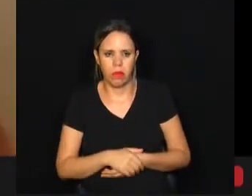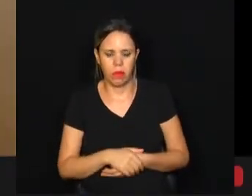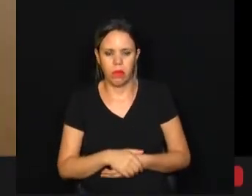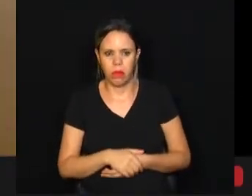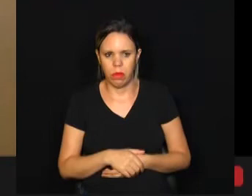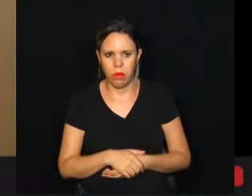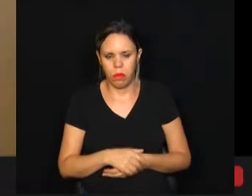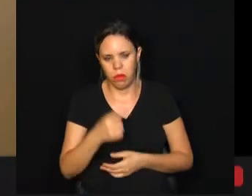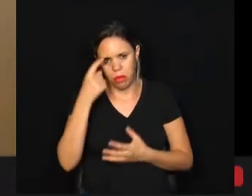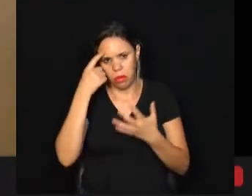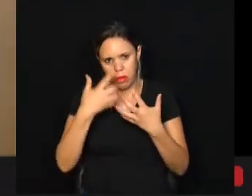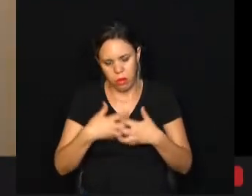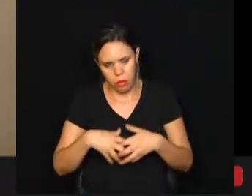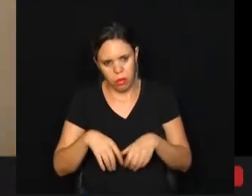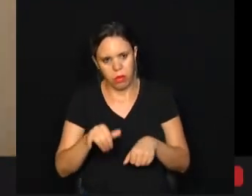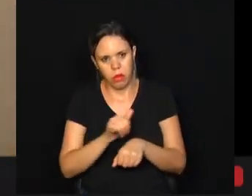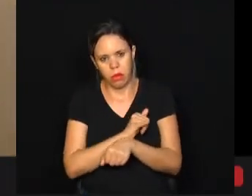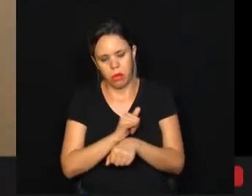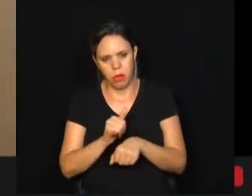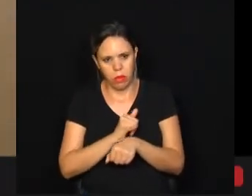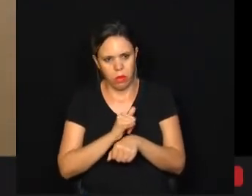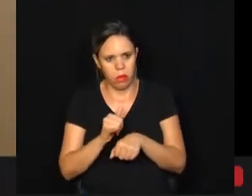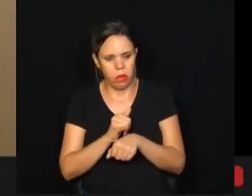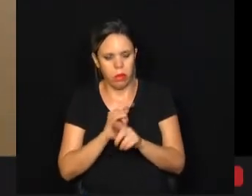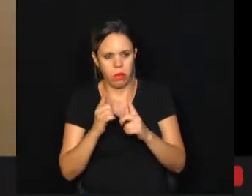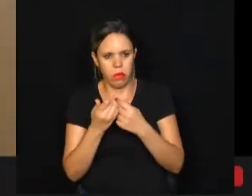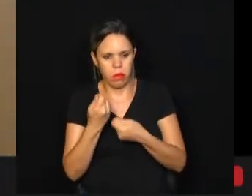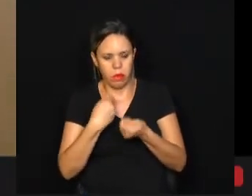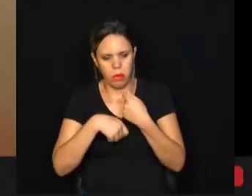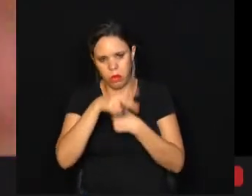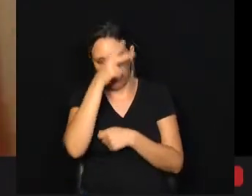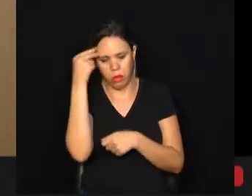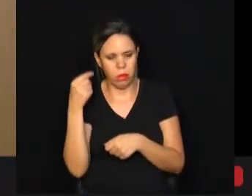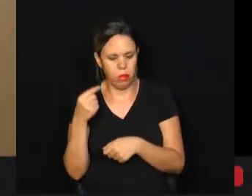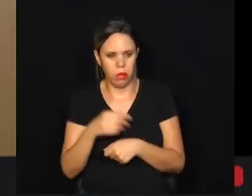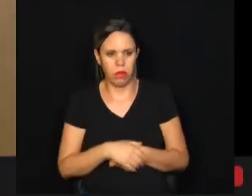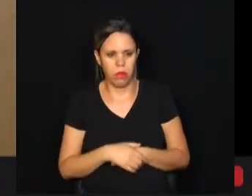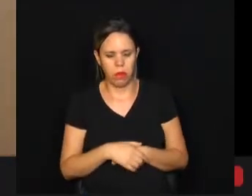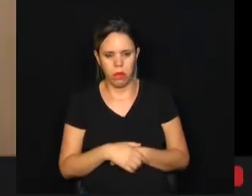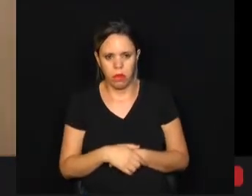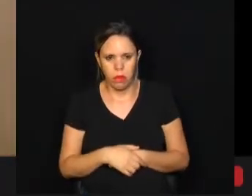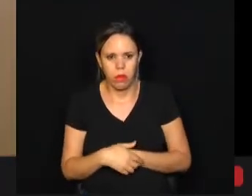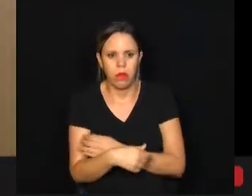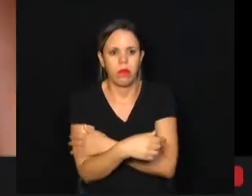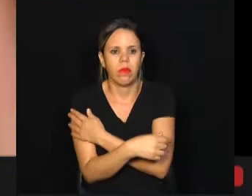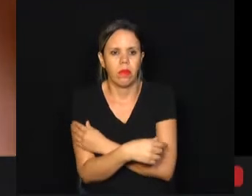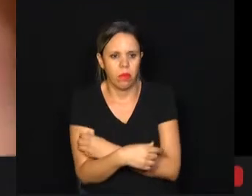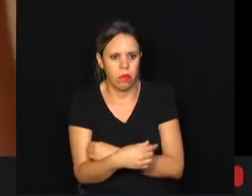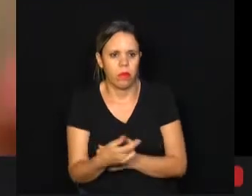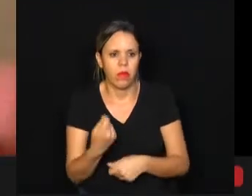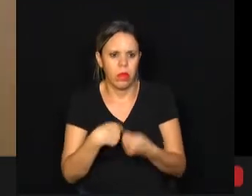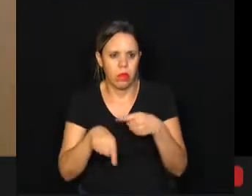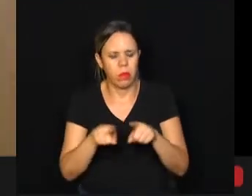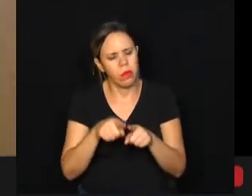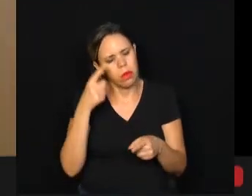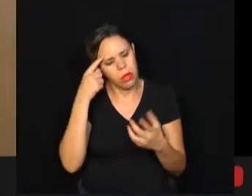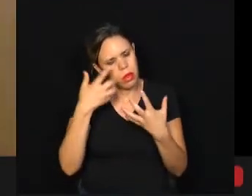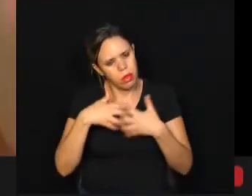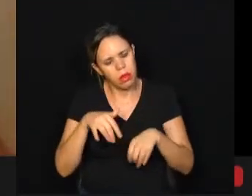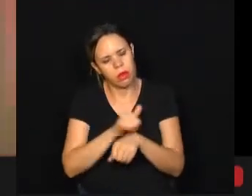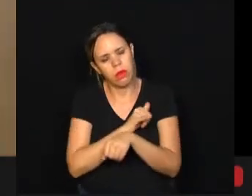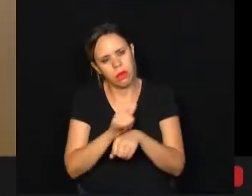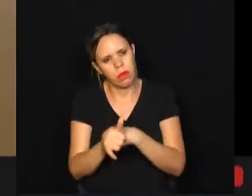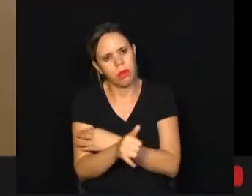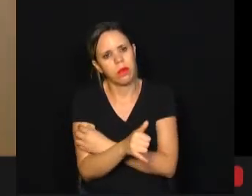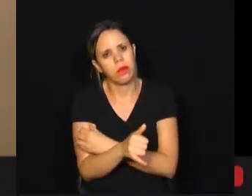questão de se pensar estratégias. E, para isso, a gestão pública serve. A gestão pública, a administração, tem que pensar as estratégias e